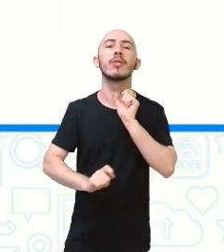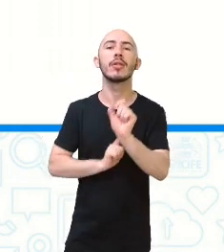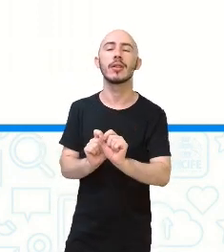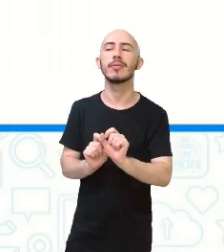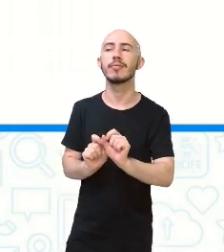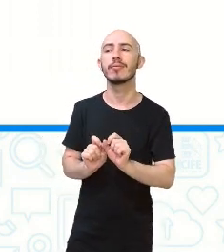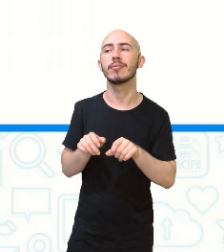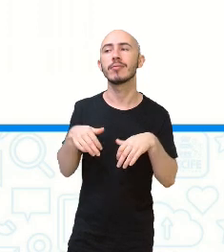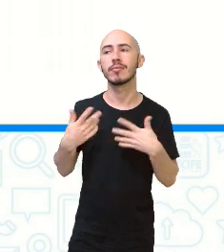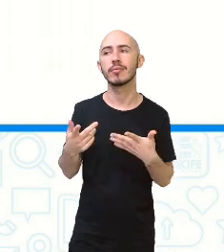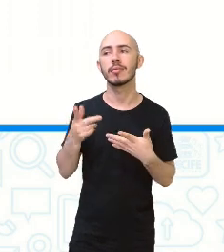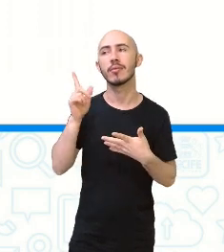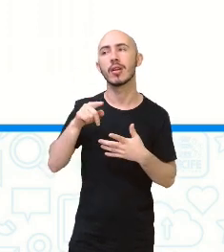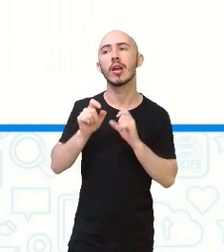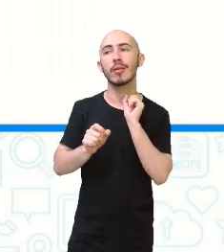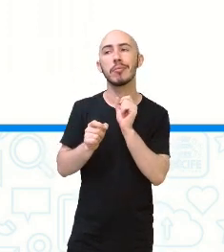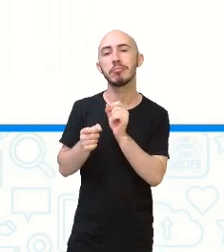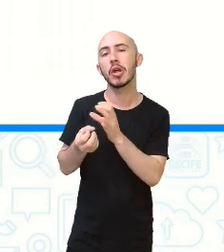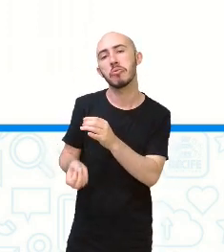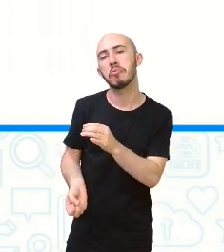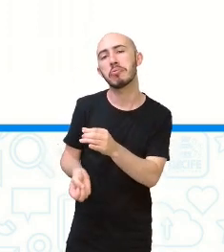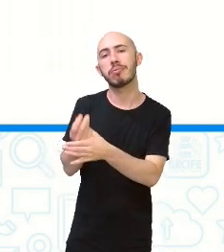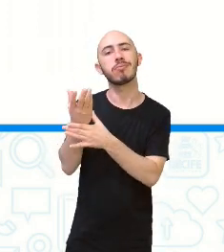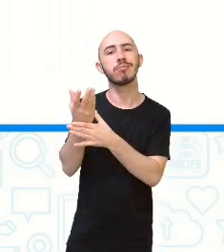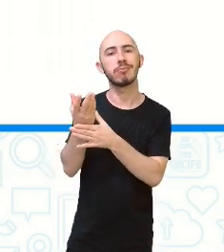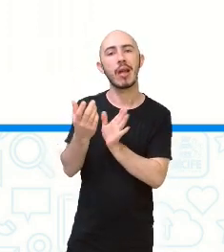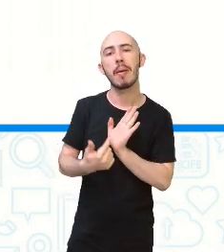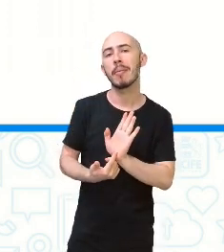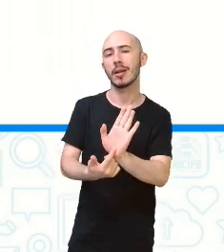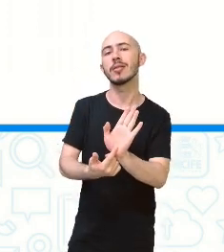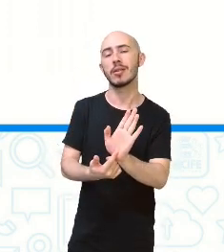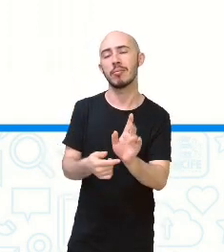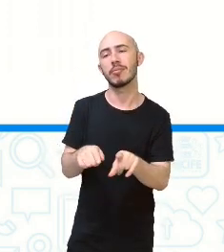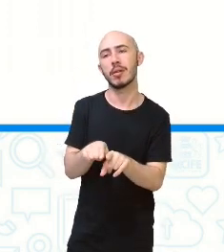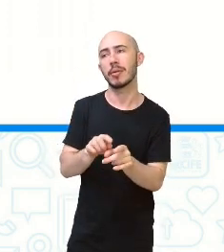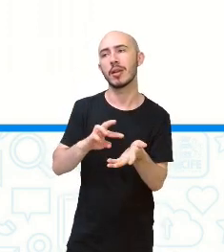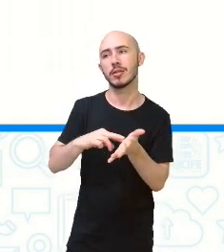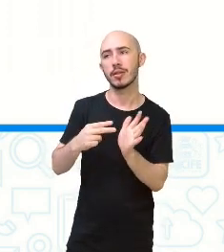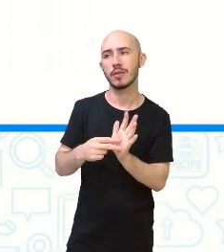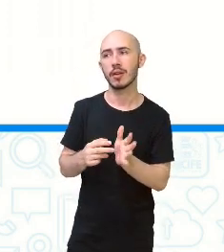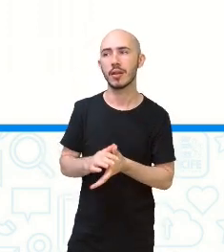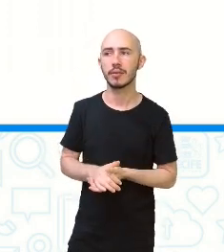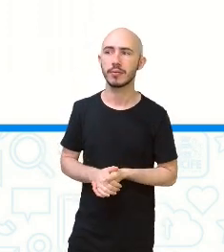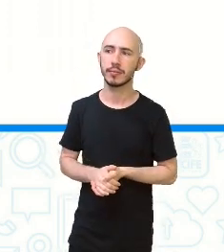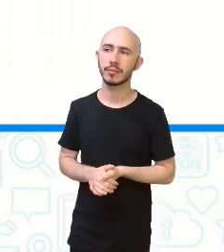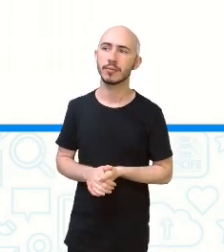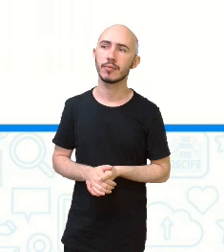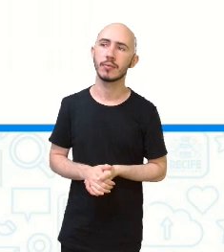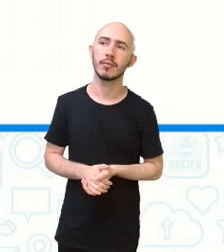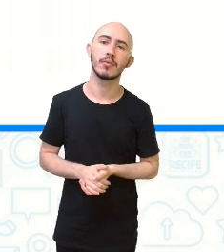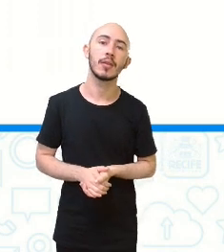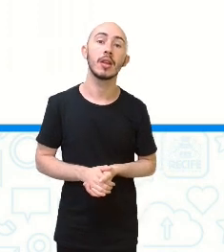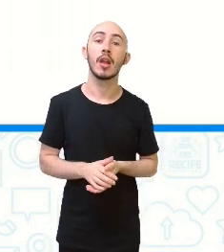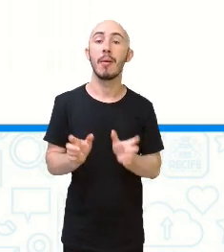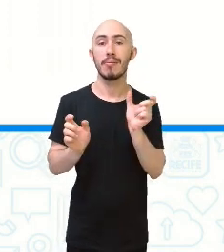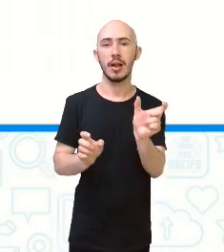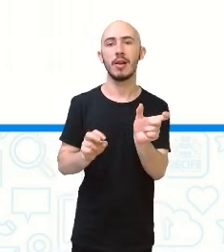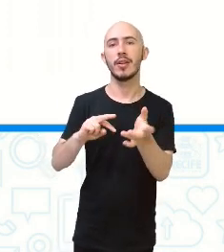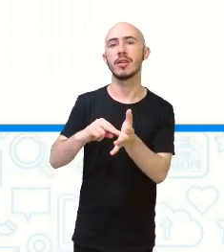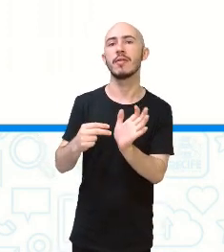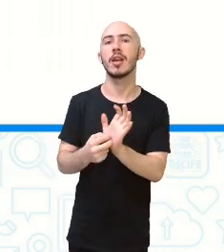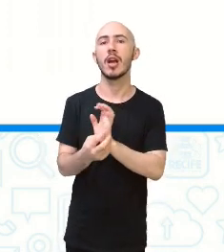manifestar, é surgir, né? É outro significado. O significado número 4